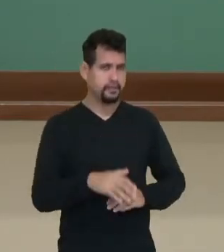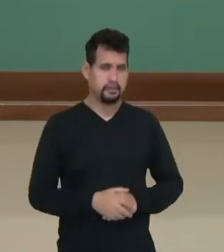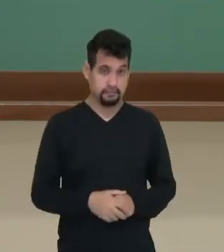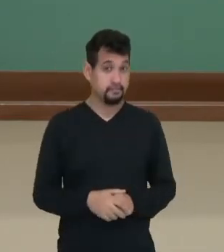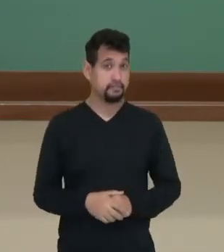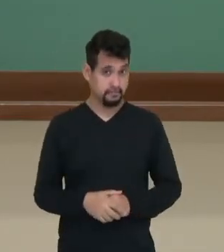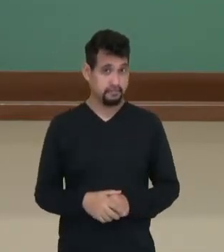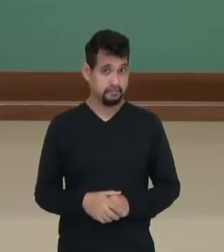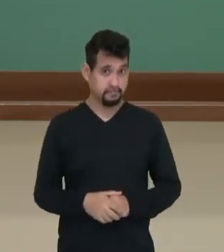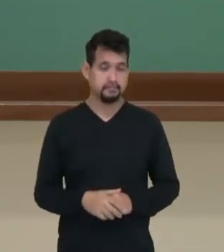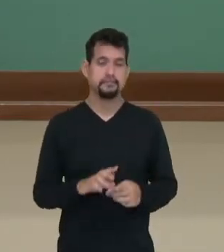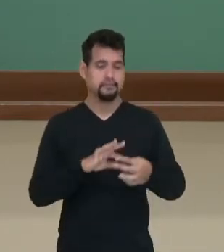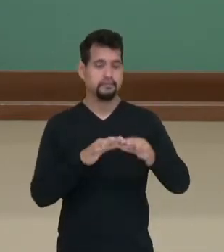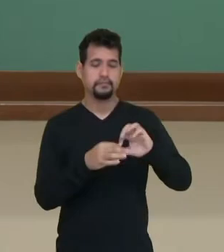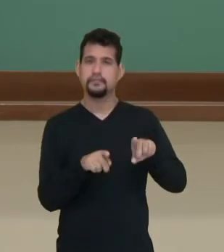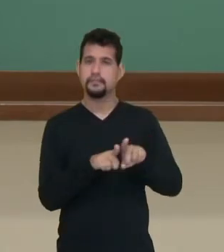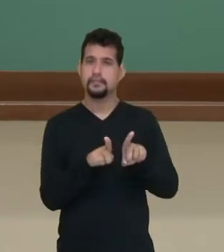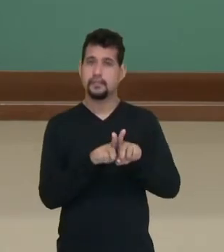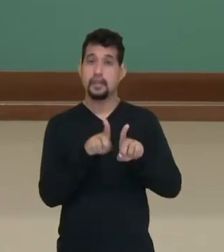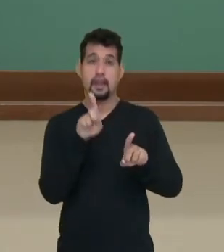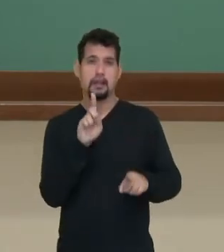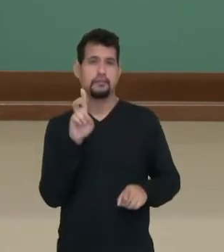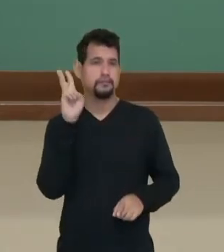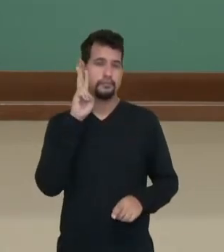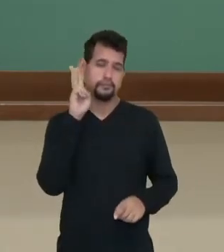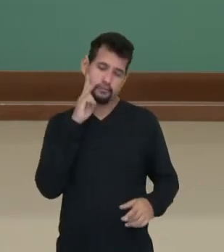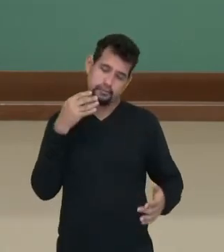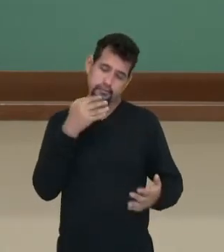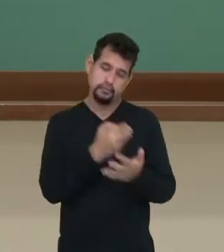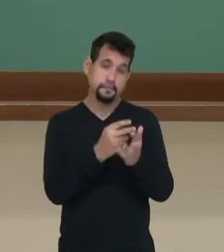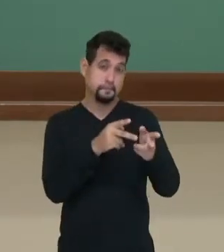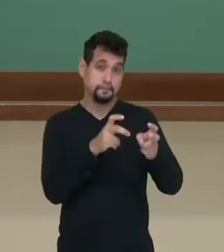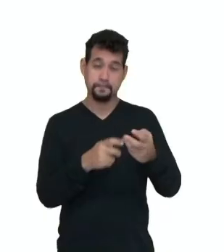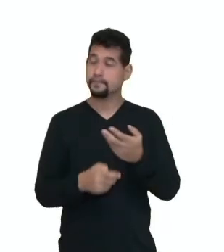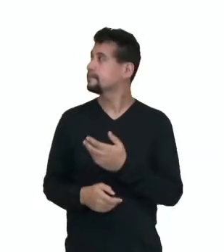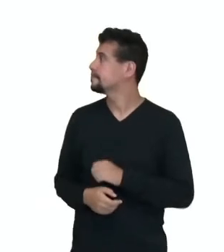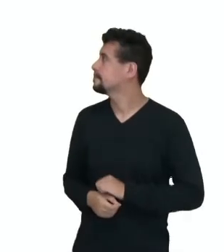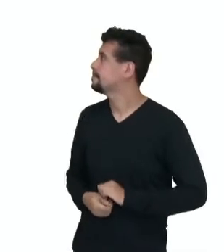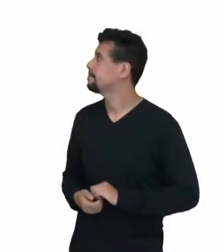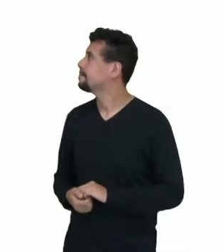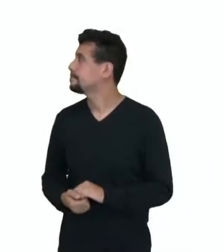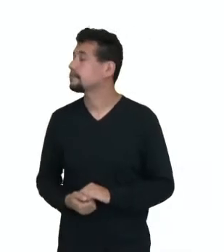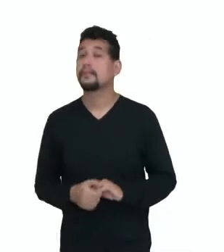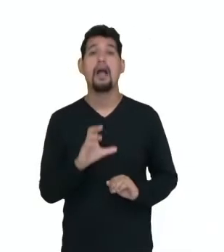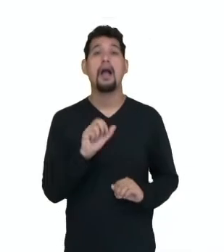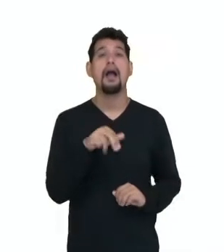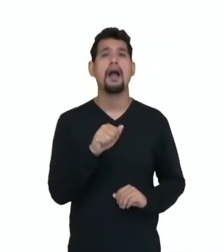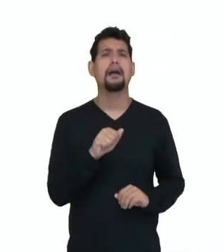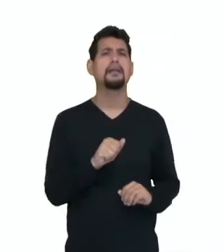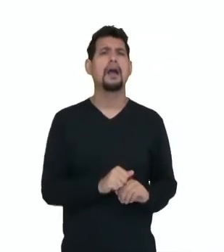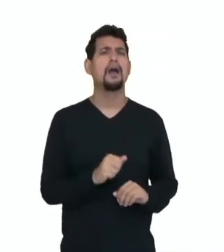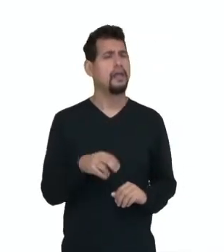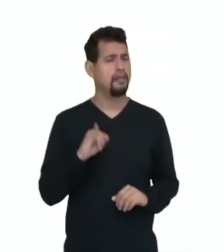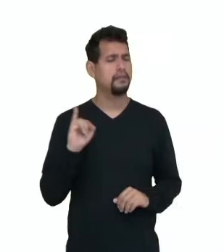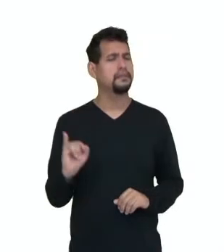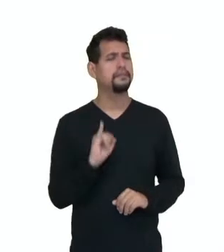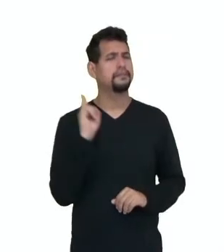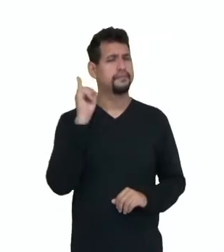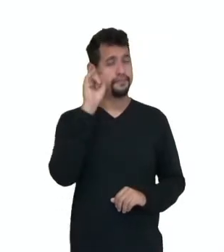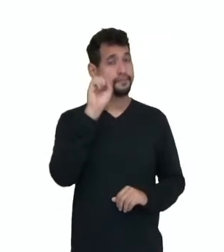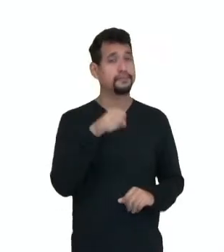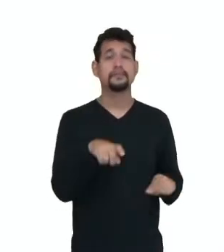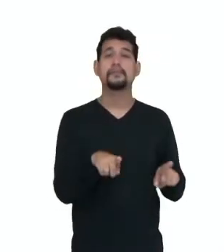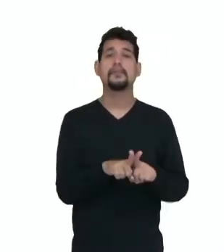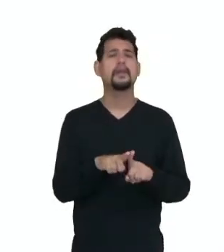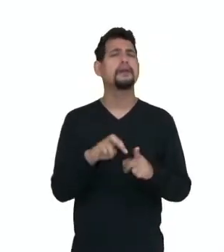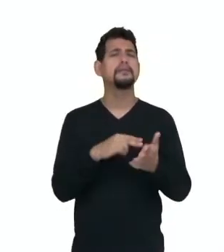fazendo ali um contexto com um momento histórico? Vamos aqui, então, acompanhar. Olha só, então, a cana-de-açúcar então, foi muito importante, né? Foi uma